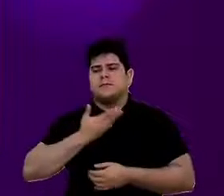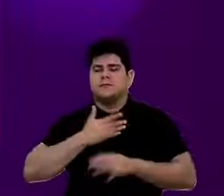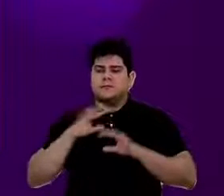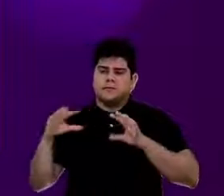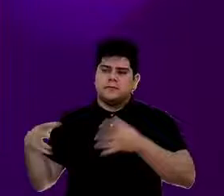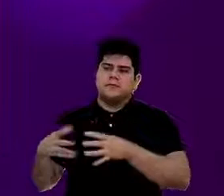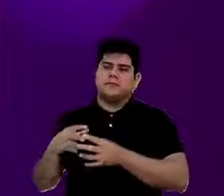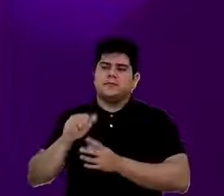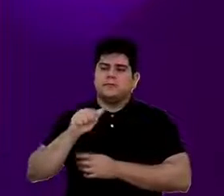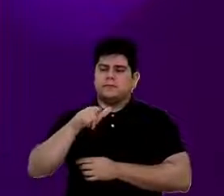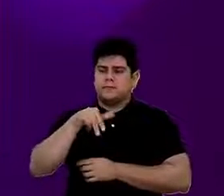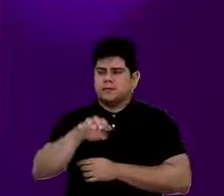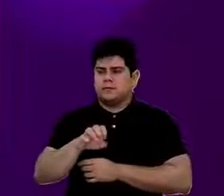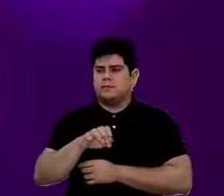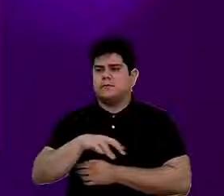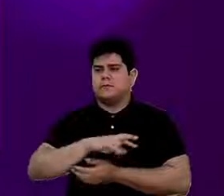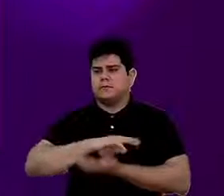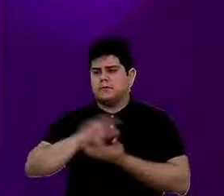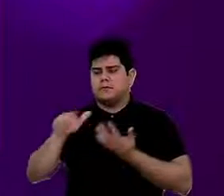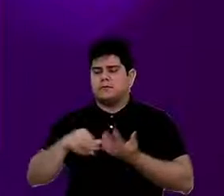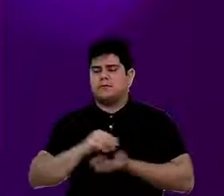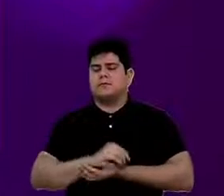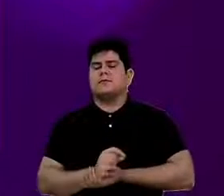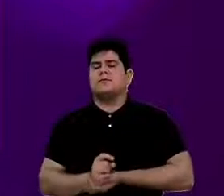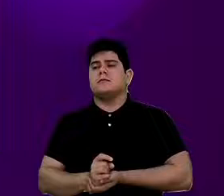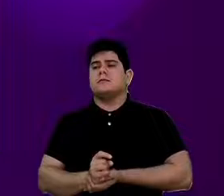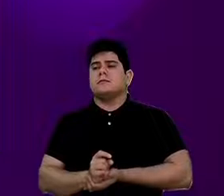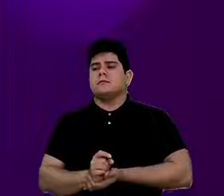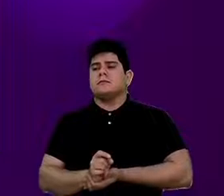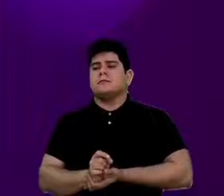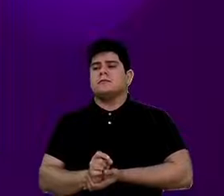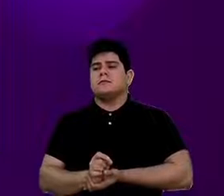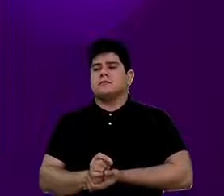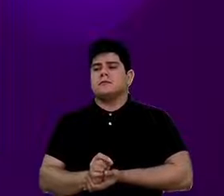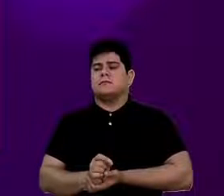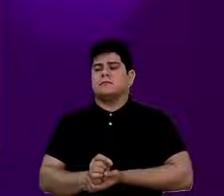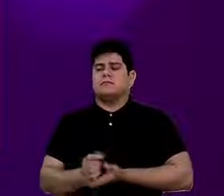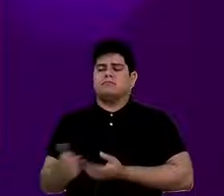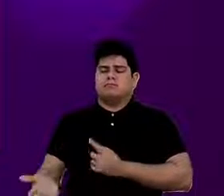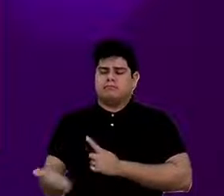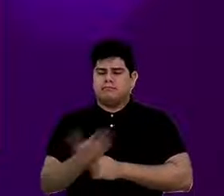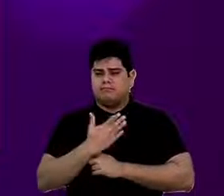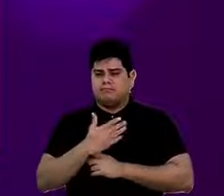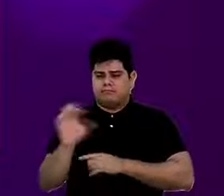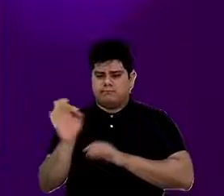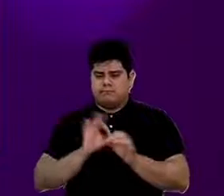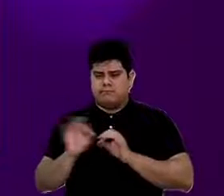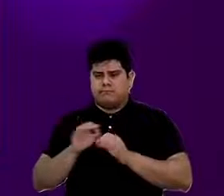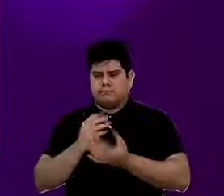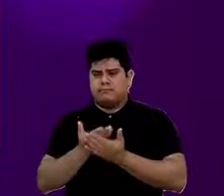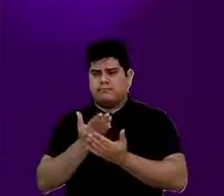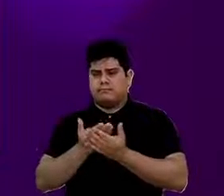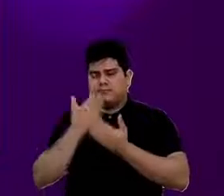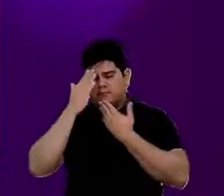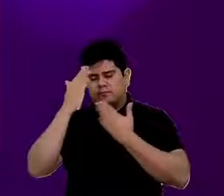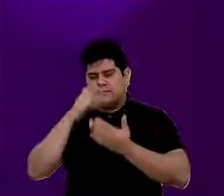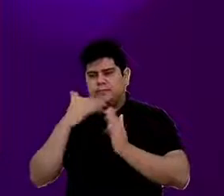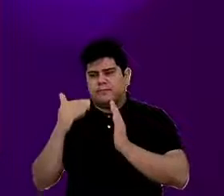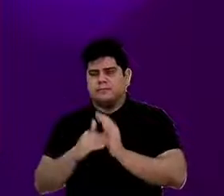também, Aline Vargas, Felipe Campos e Mariana Daibes, que me ajudaram na elaboração dessa aula. Obrigado a